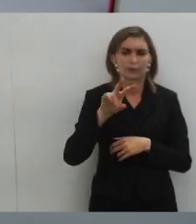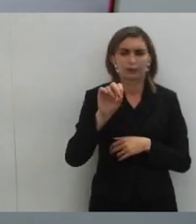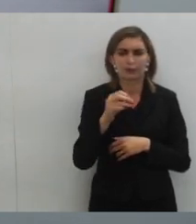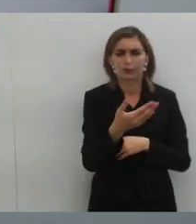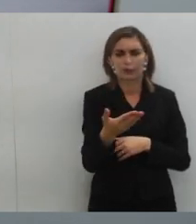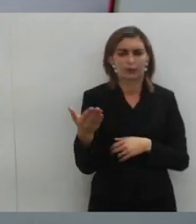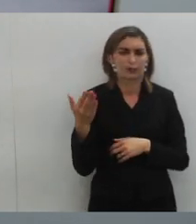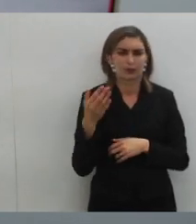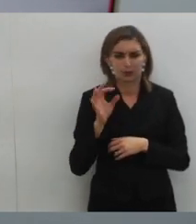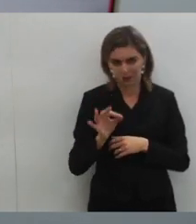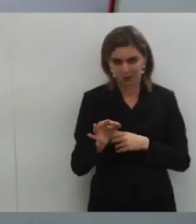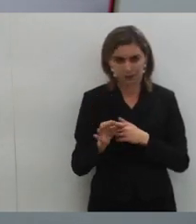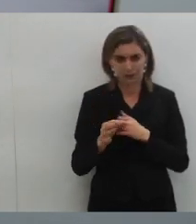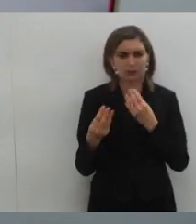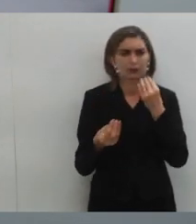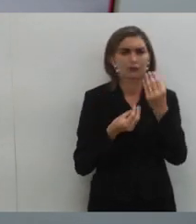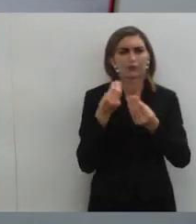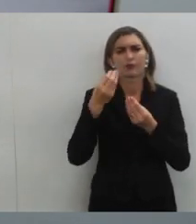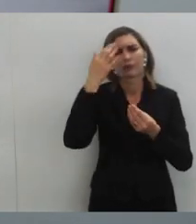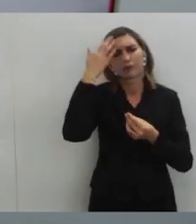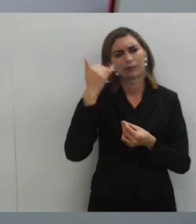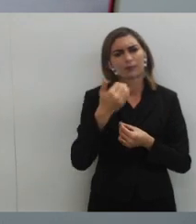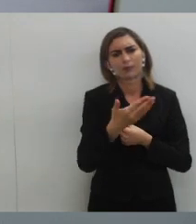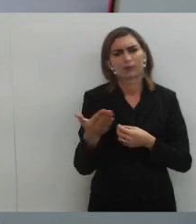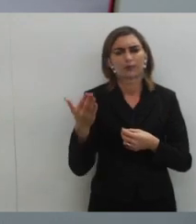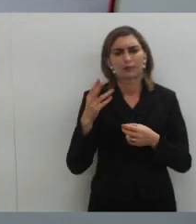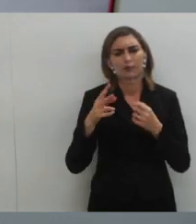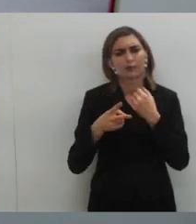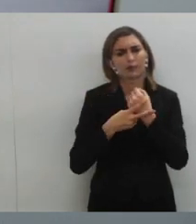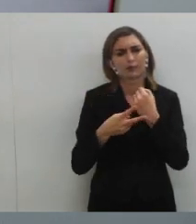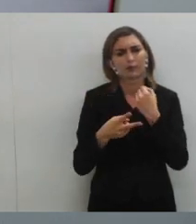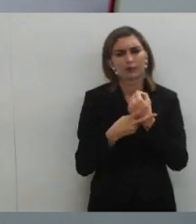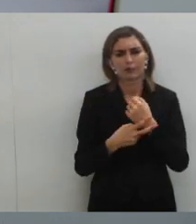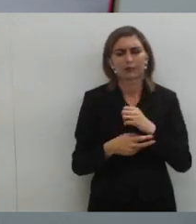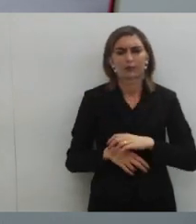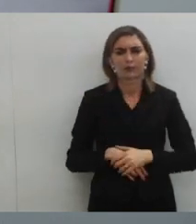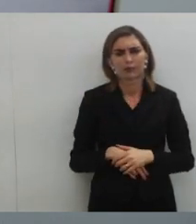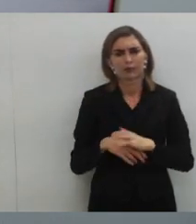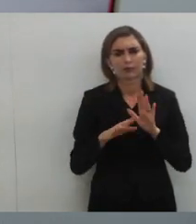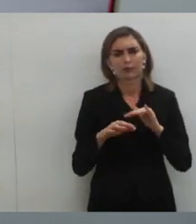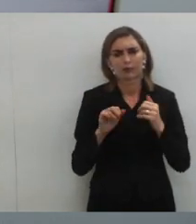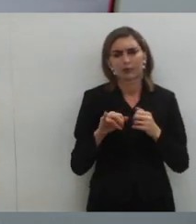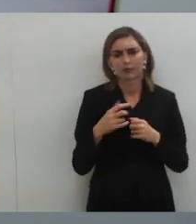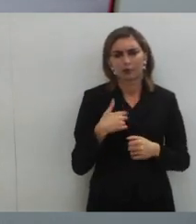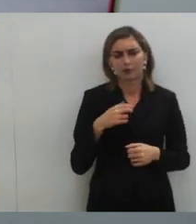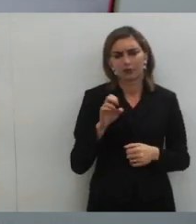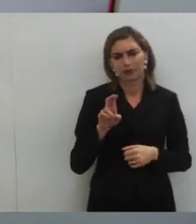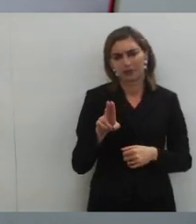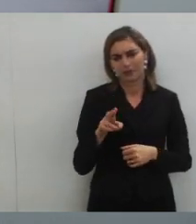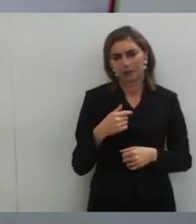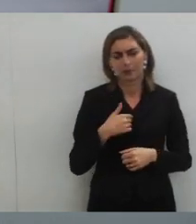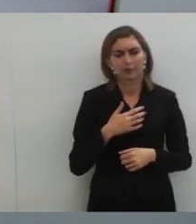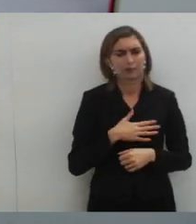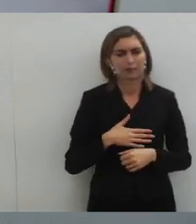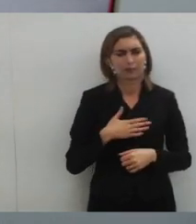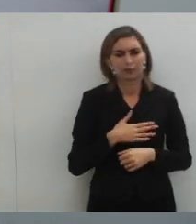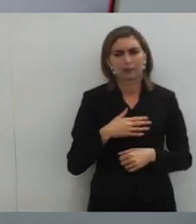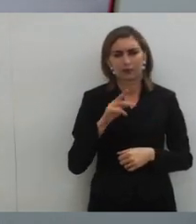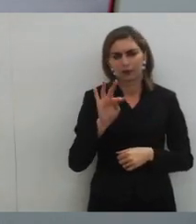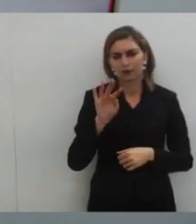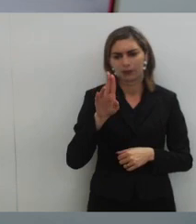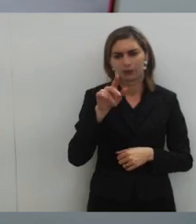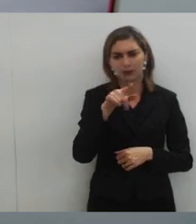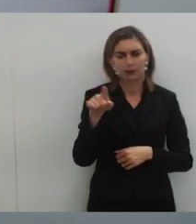vós, tá certo? Como é que eu vou saber disso? Pelo verbo. Então, se é eu gosto. Se é